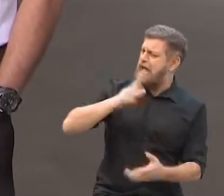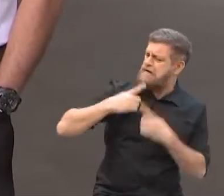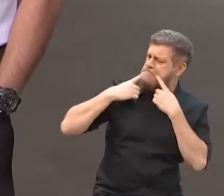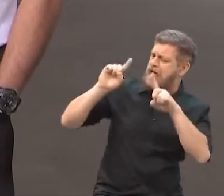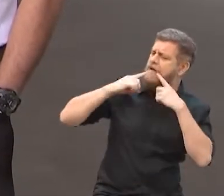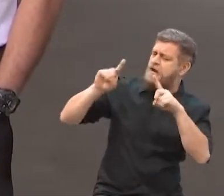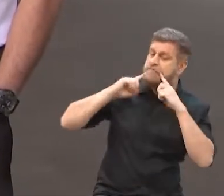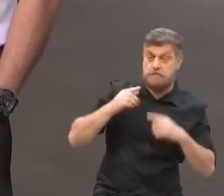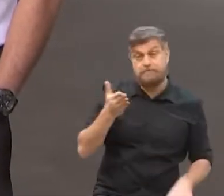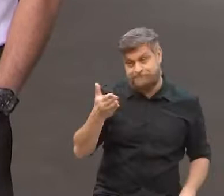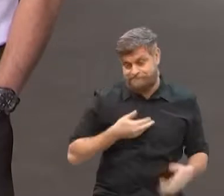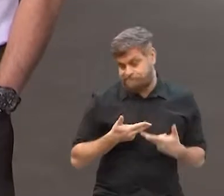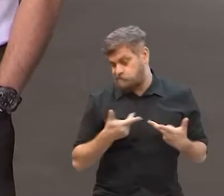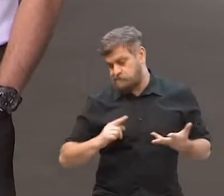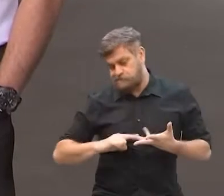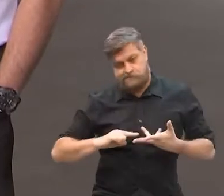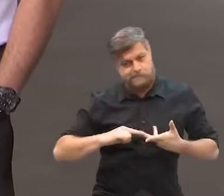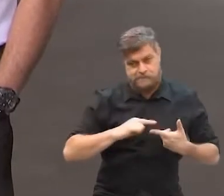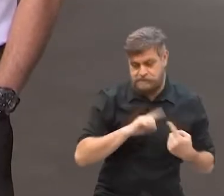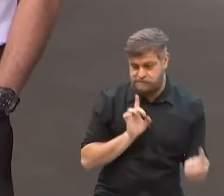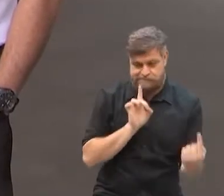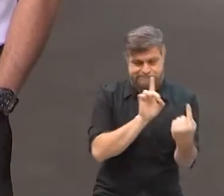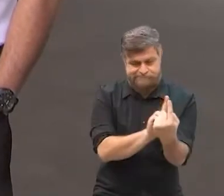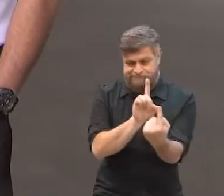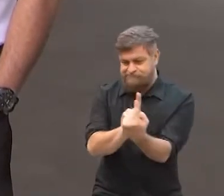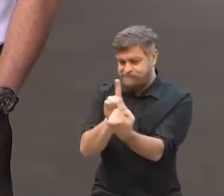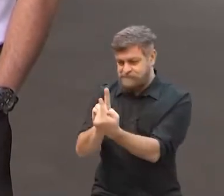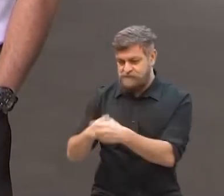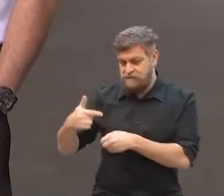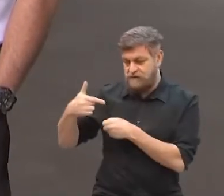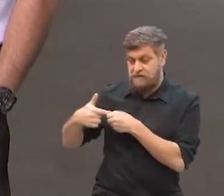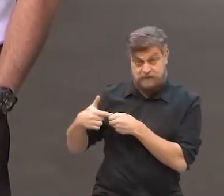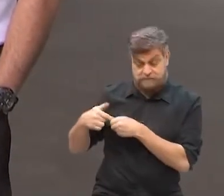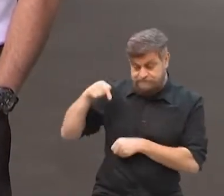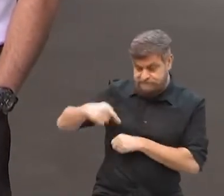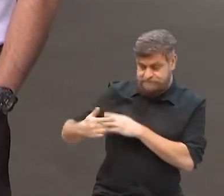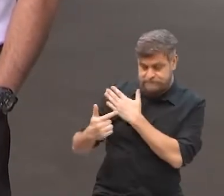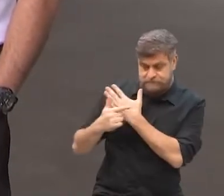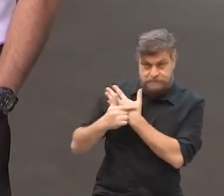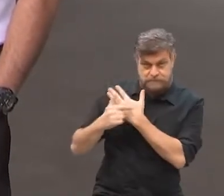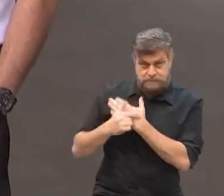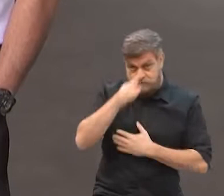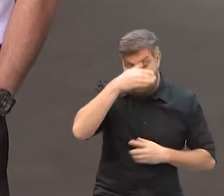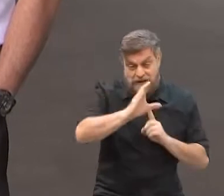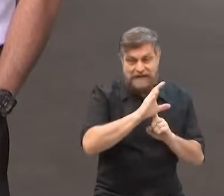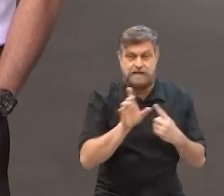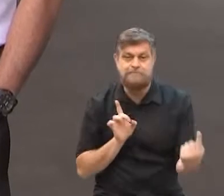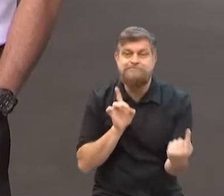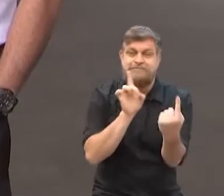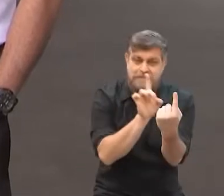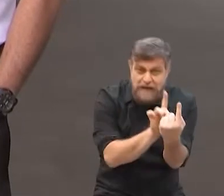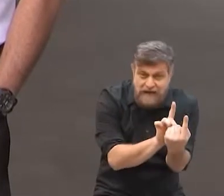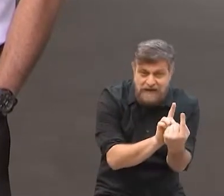chega e, sabe... Então, assim, a função do frentista, ela é, de fato, lidar com o cliente, né? Então tem que ter